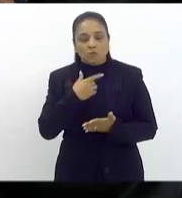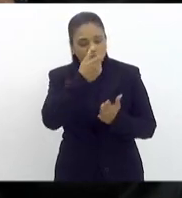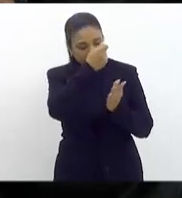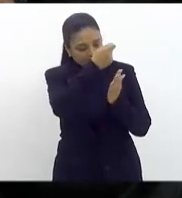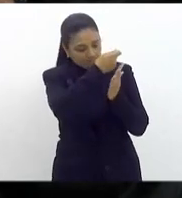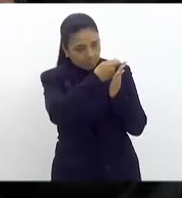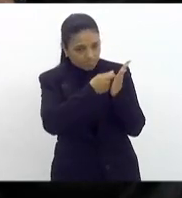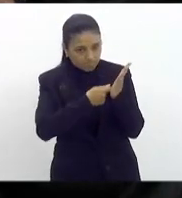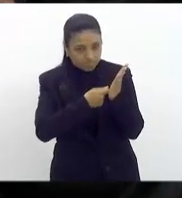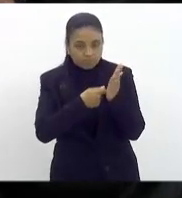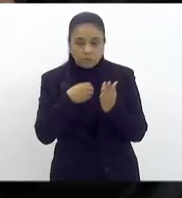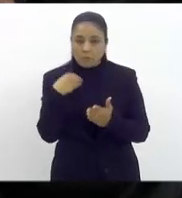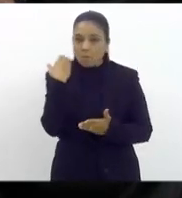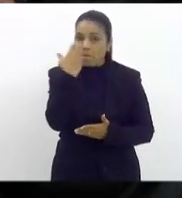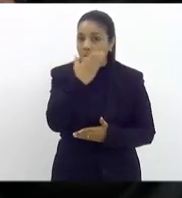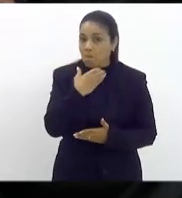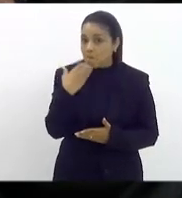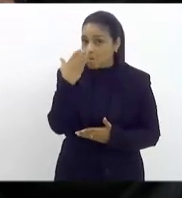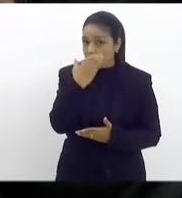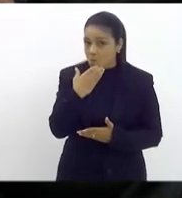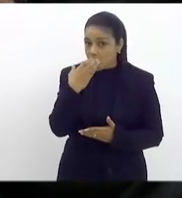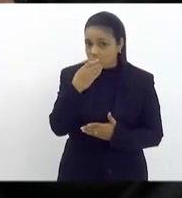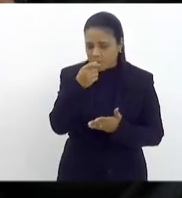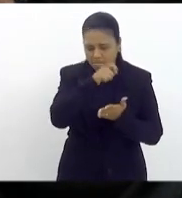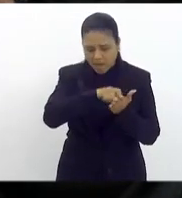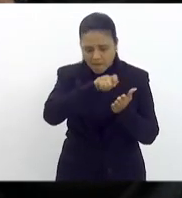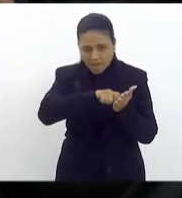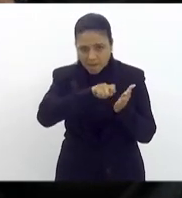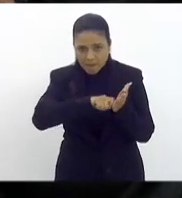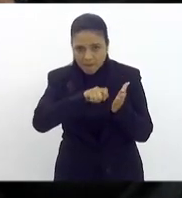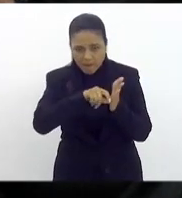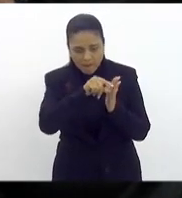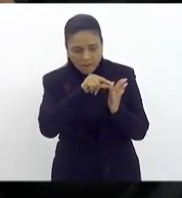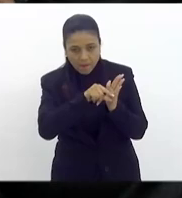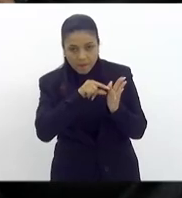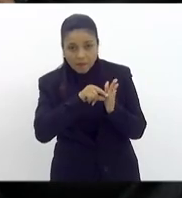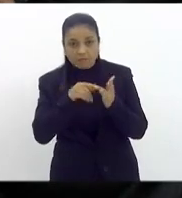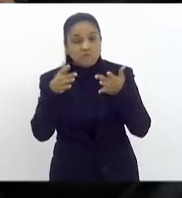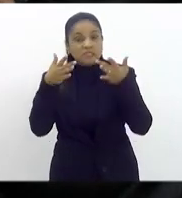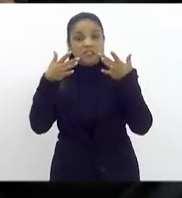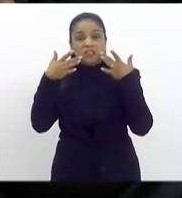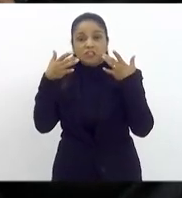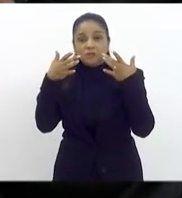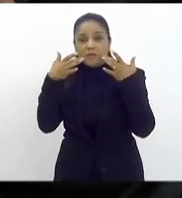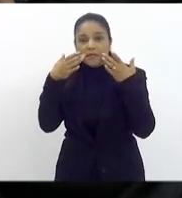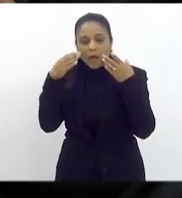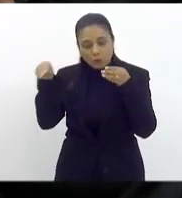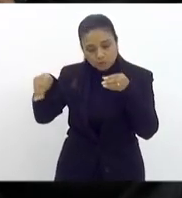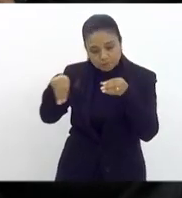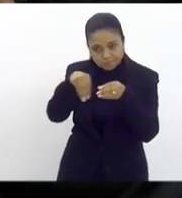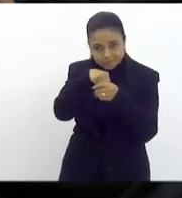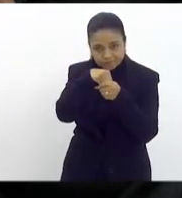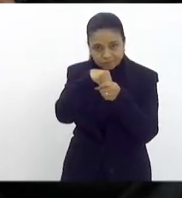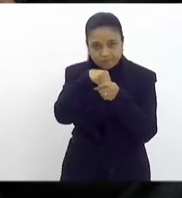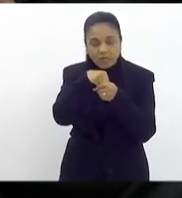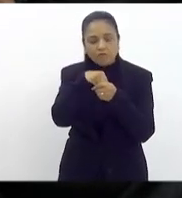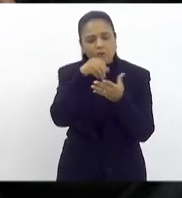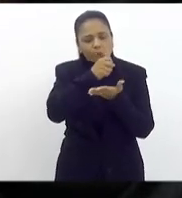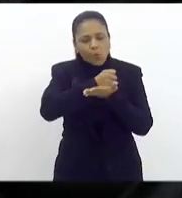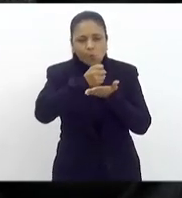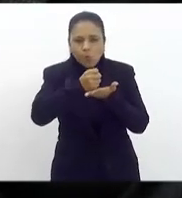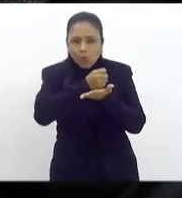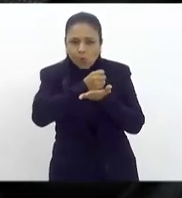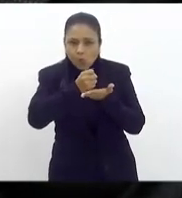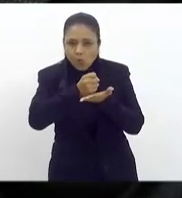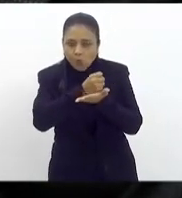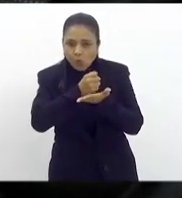de obra musical inserida em espetáculo musical foi contratado para